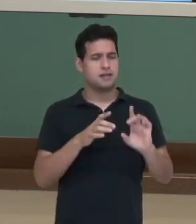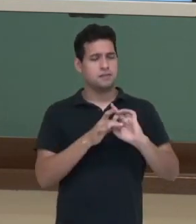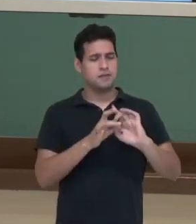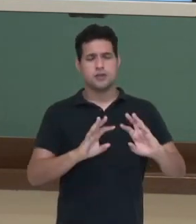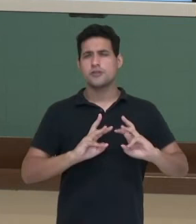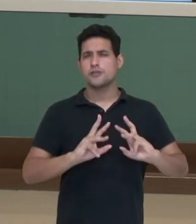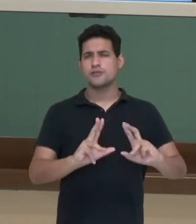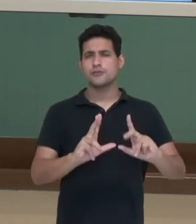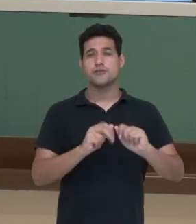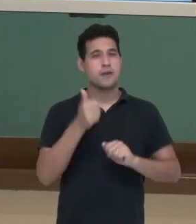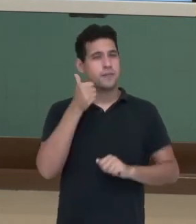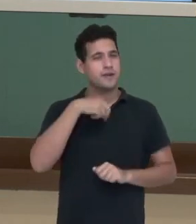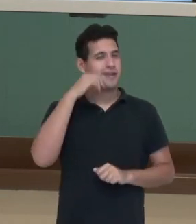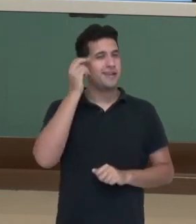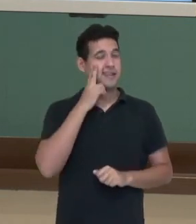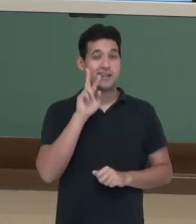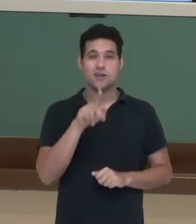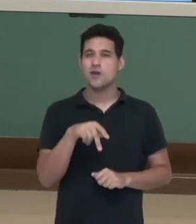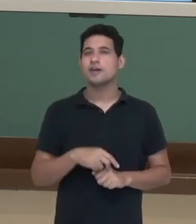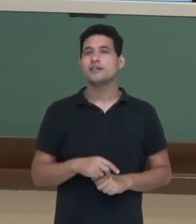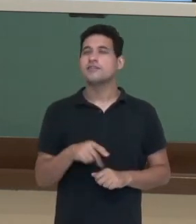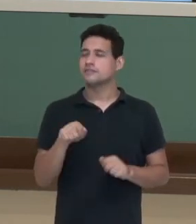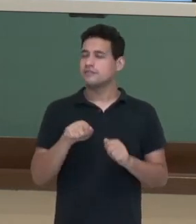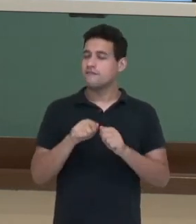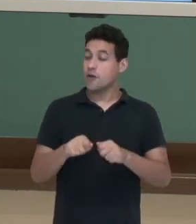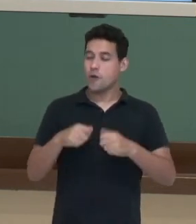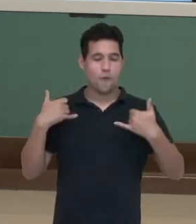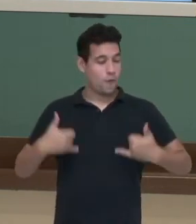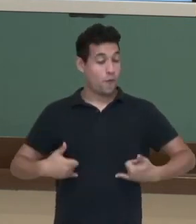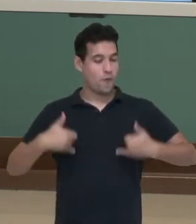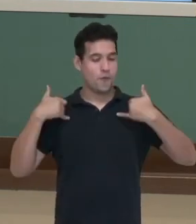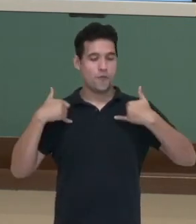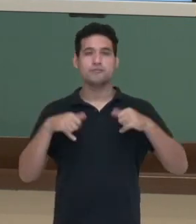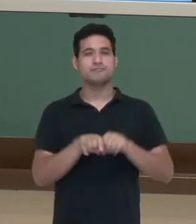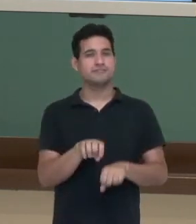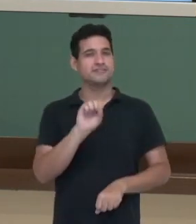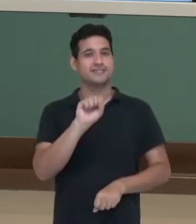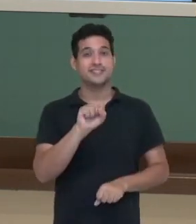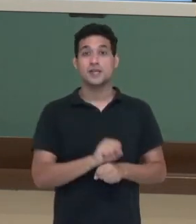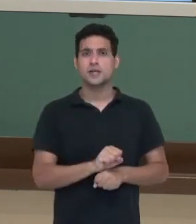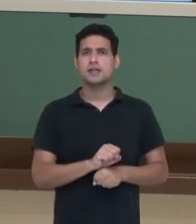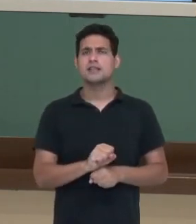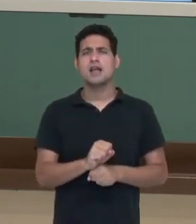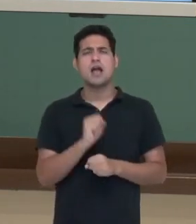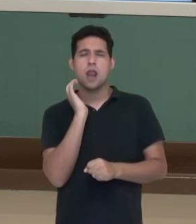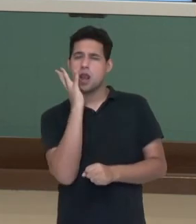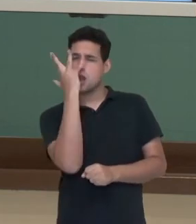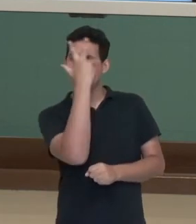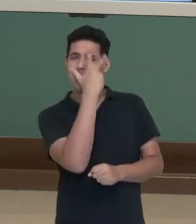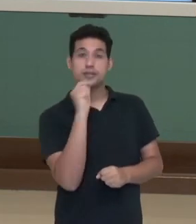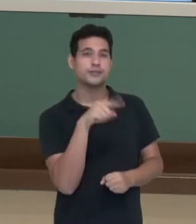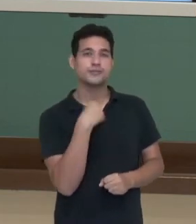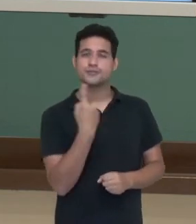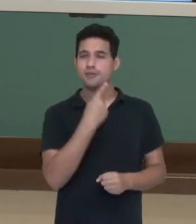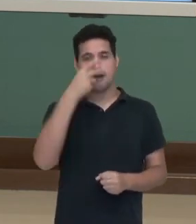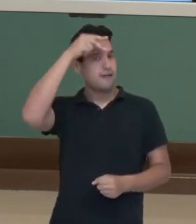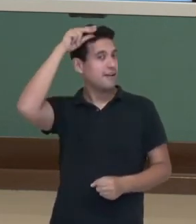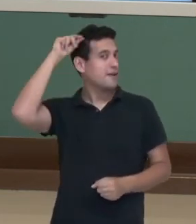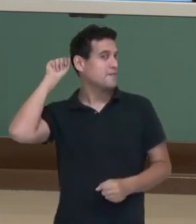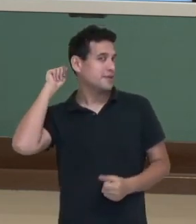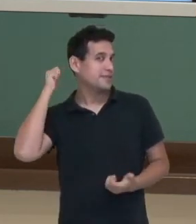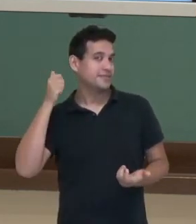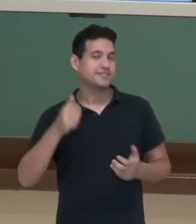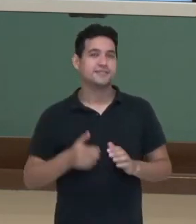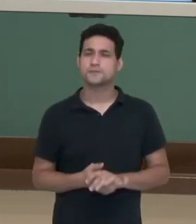las niñas negras como tú llevar con orgullo la hermosura de nuestros